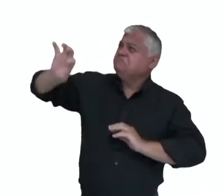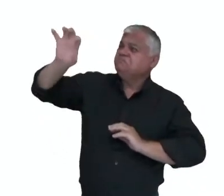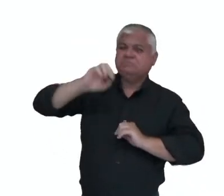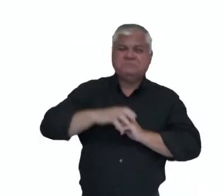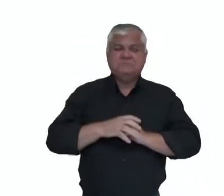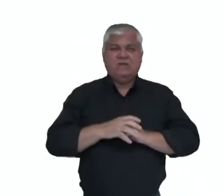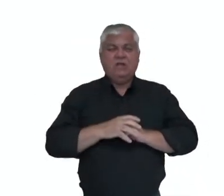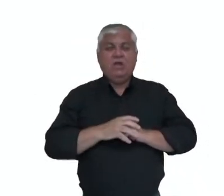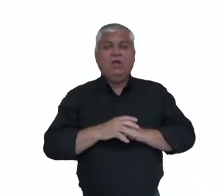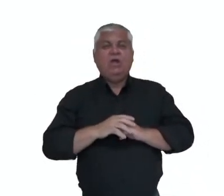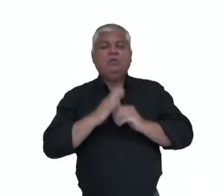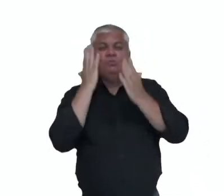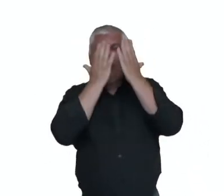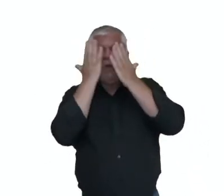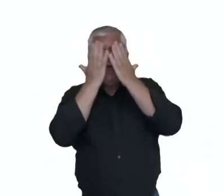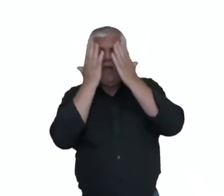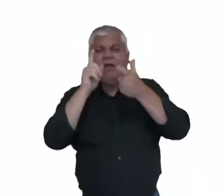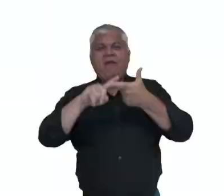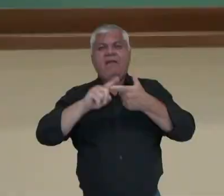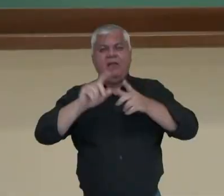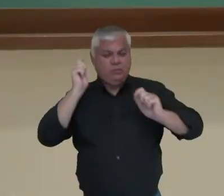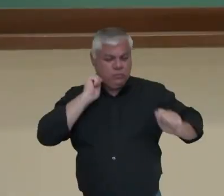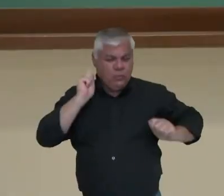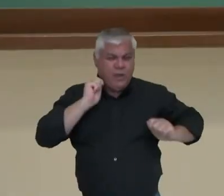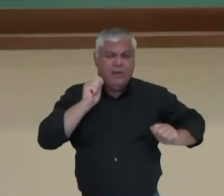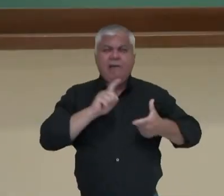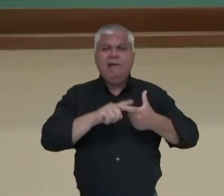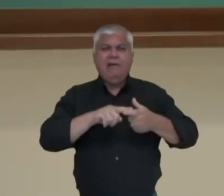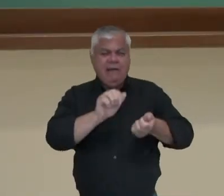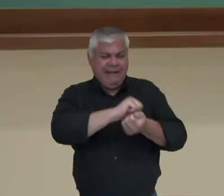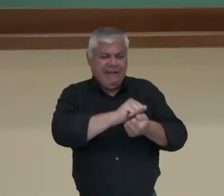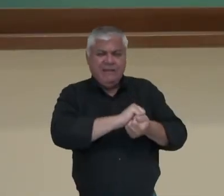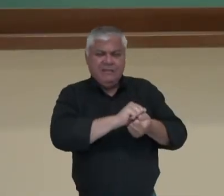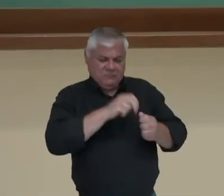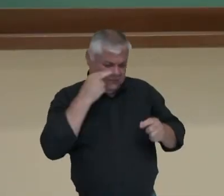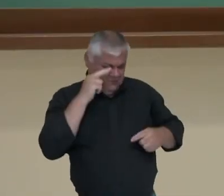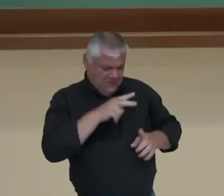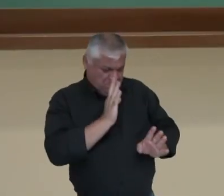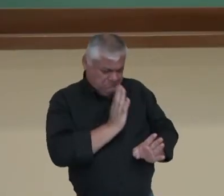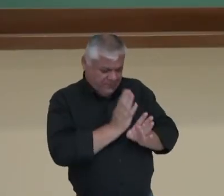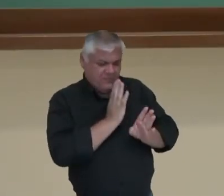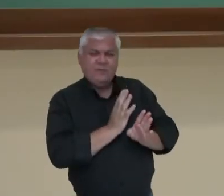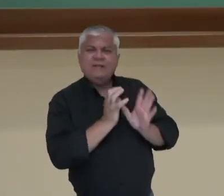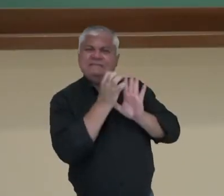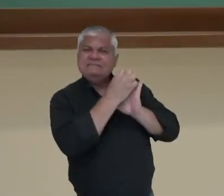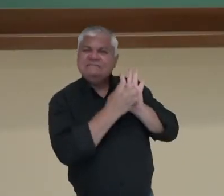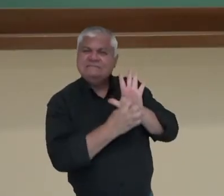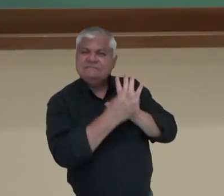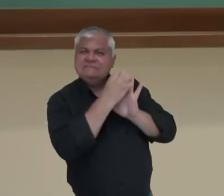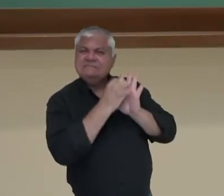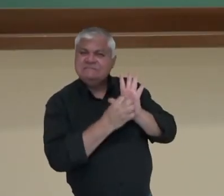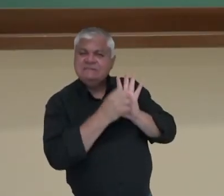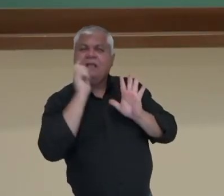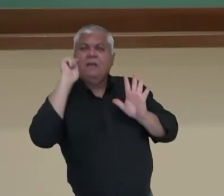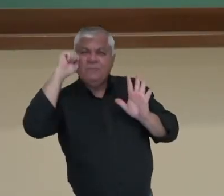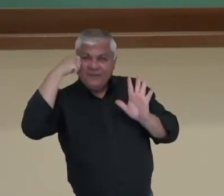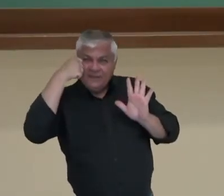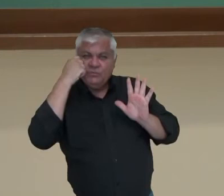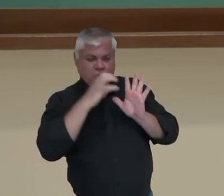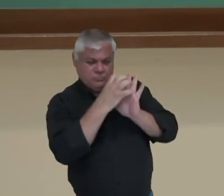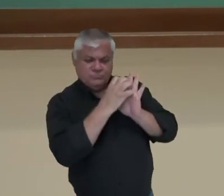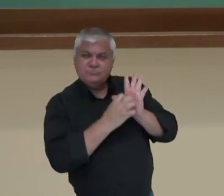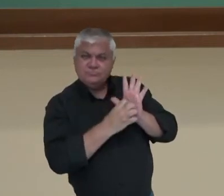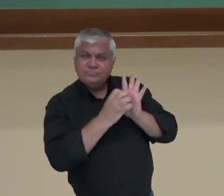rosto, toalha de secar o corpo, né? Se ela não for lavada com frequência, ela pode sim embolorar, é o que a gente chama,